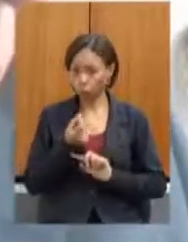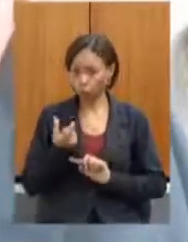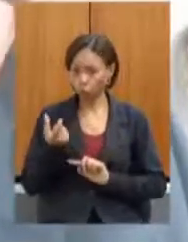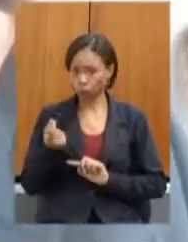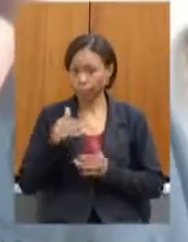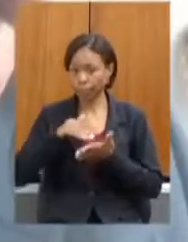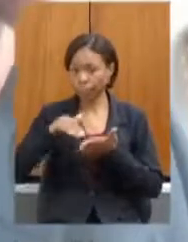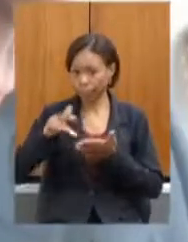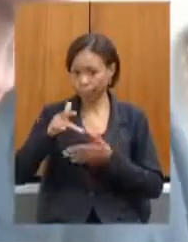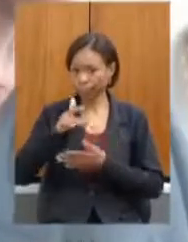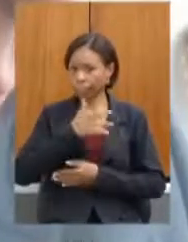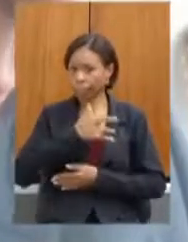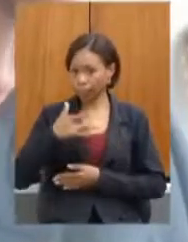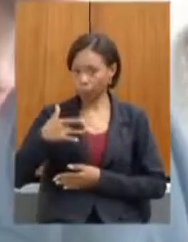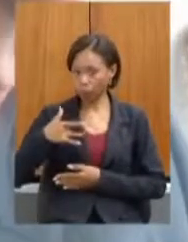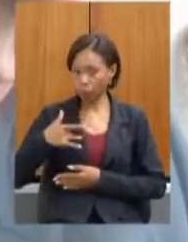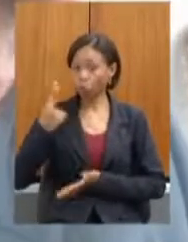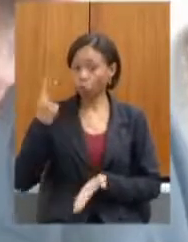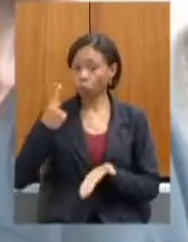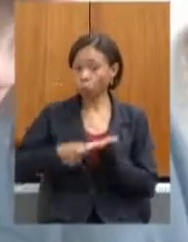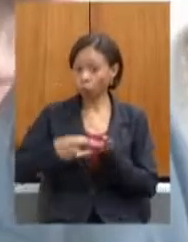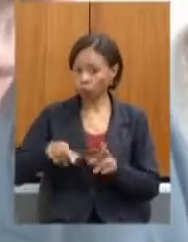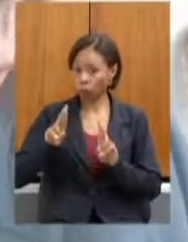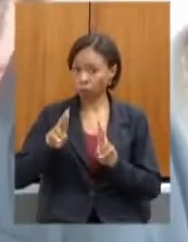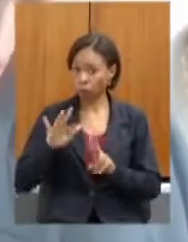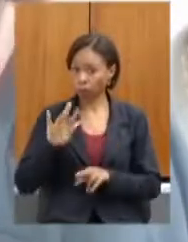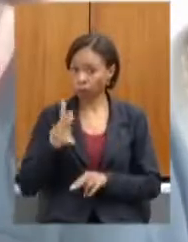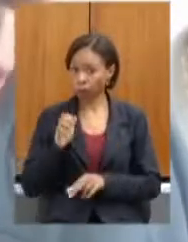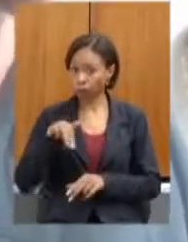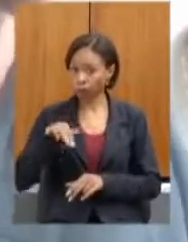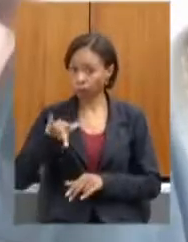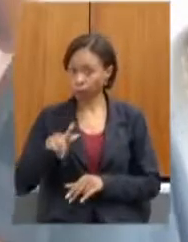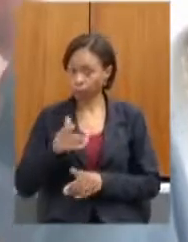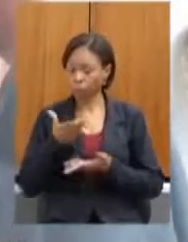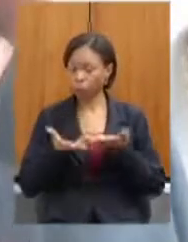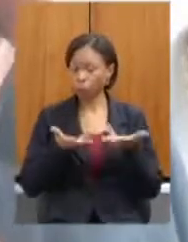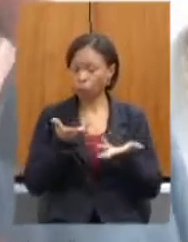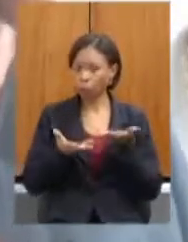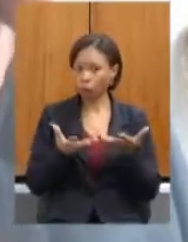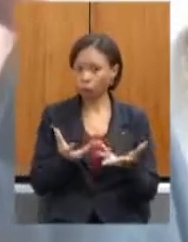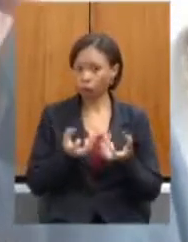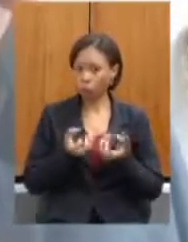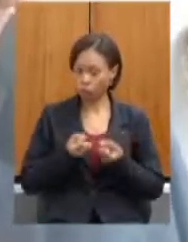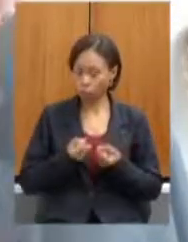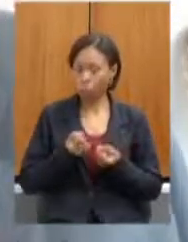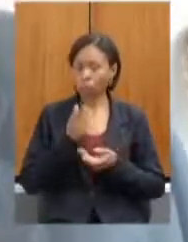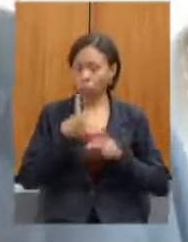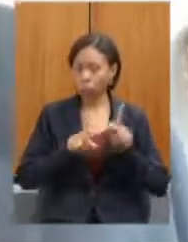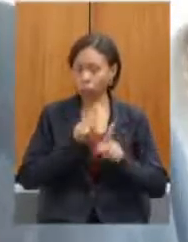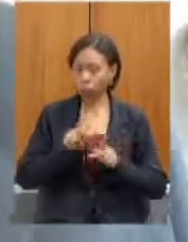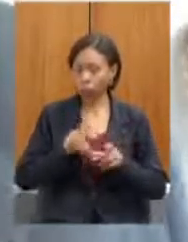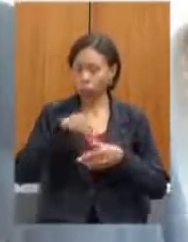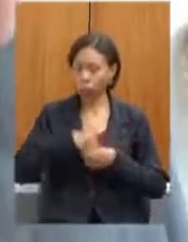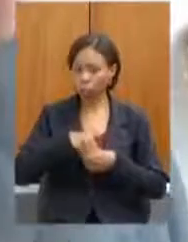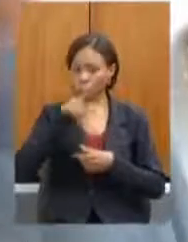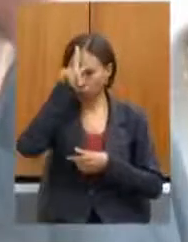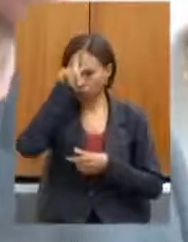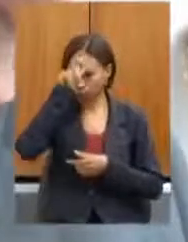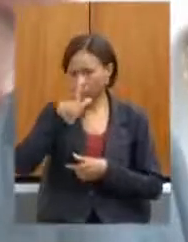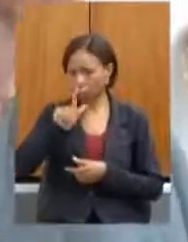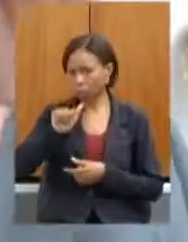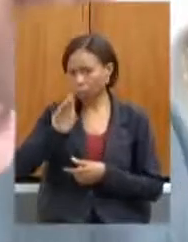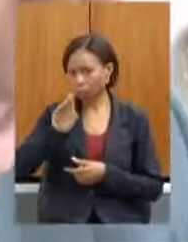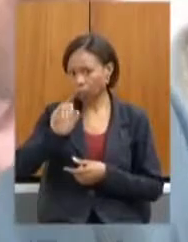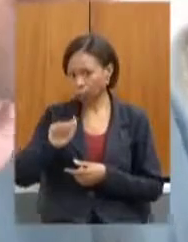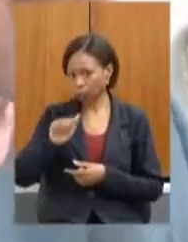estado de saúde assumiu o compromisso de elaboração pela Cemig do projeto de acolhida e atendimento humanizado aos pacientes com os o cremoso foi